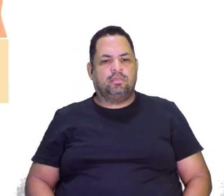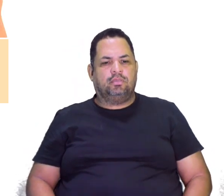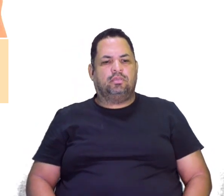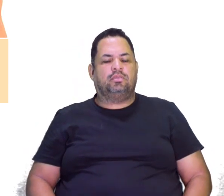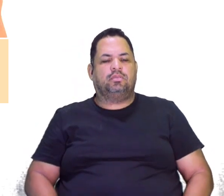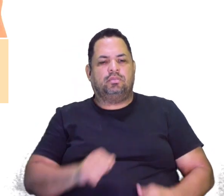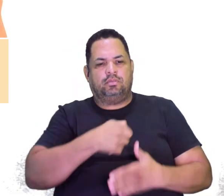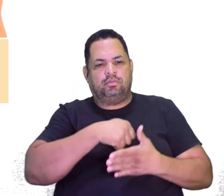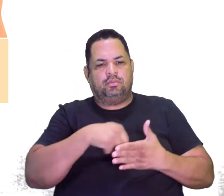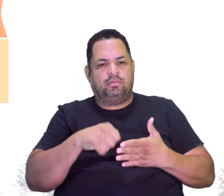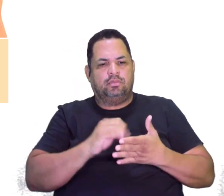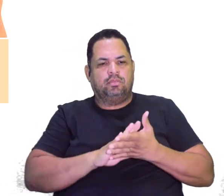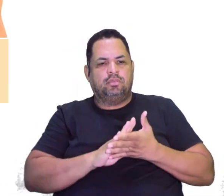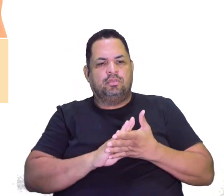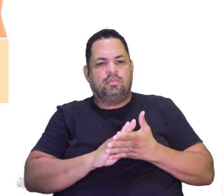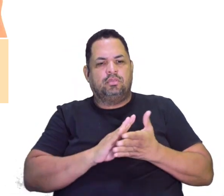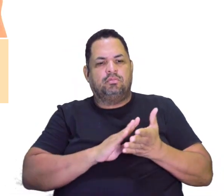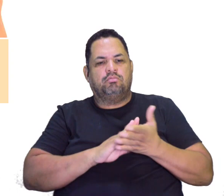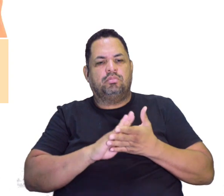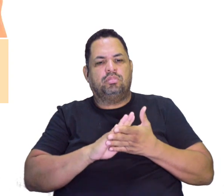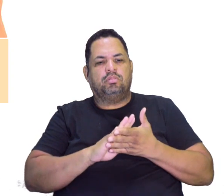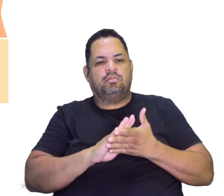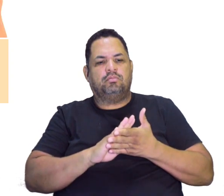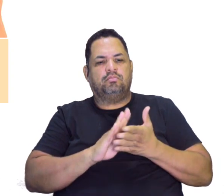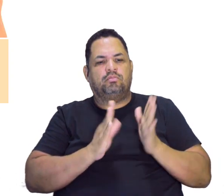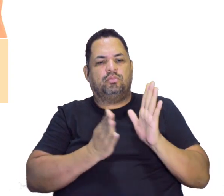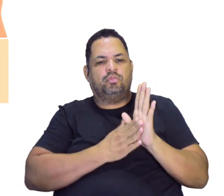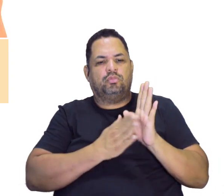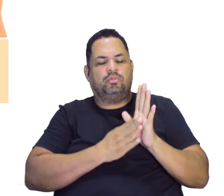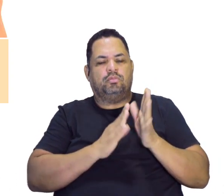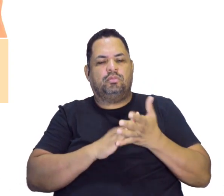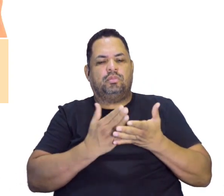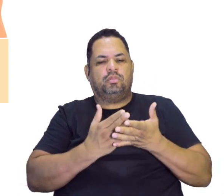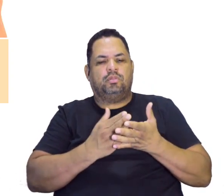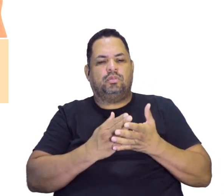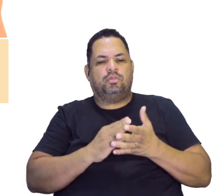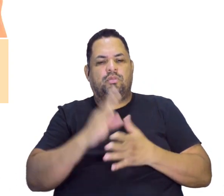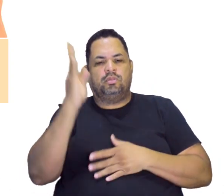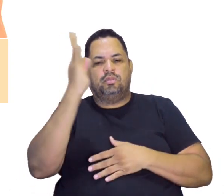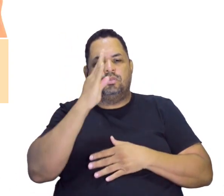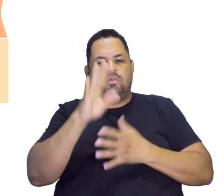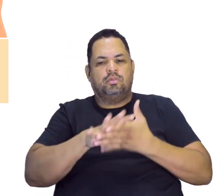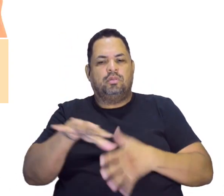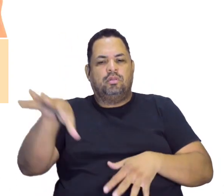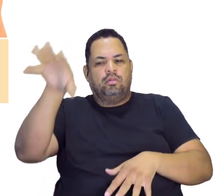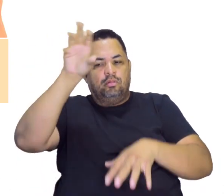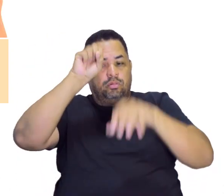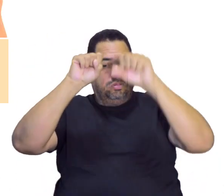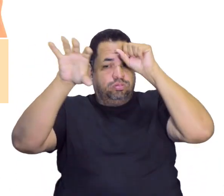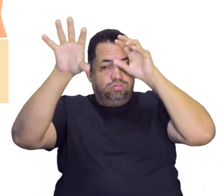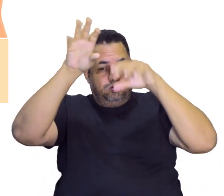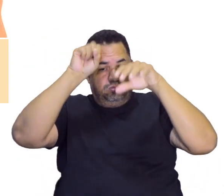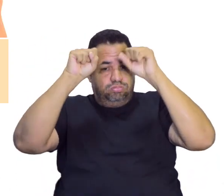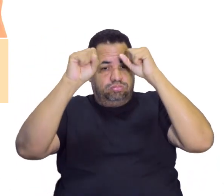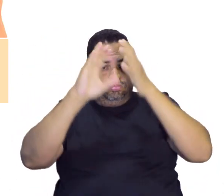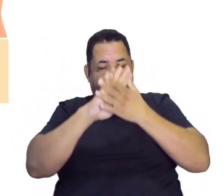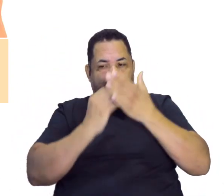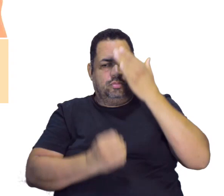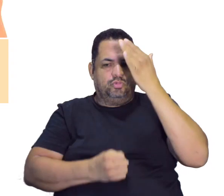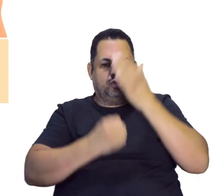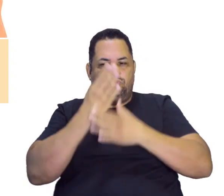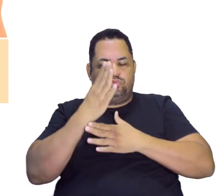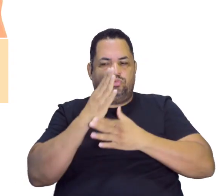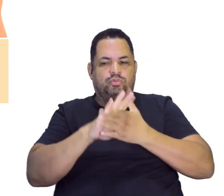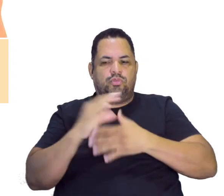antropofágico né onde ele propõe que o Brasil devore a cultura estrangeira e e crie uma cultura